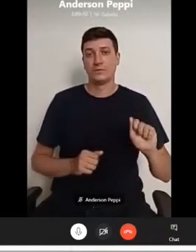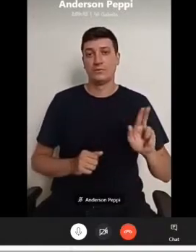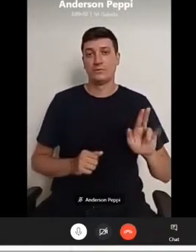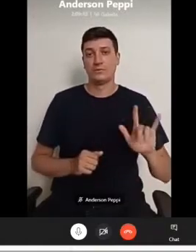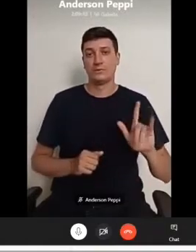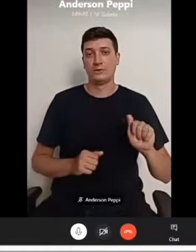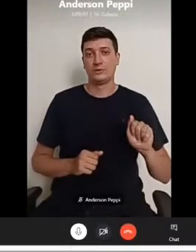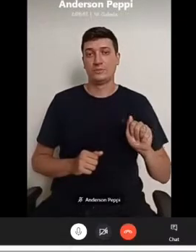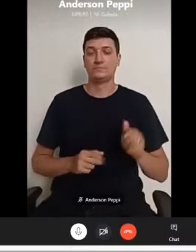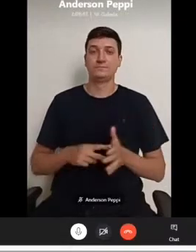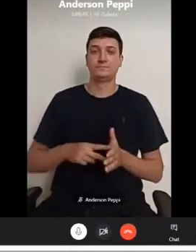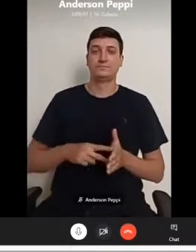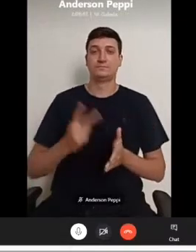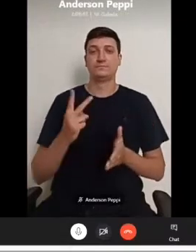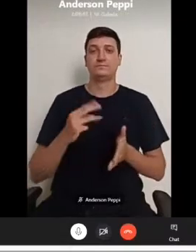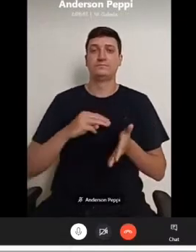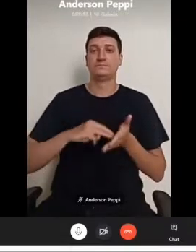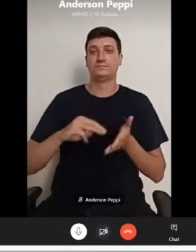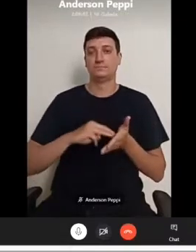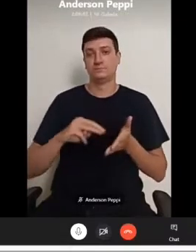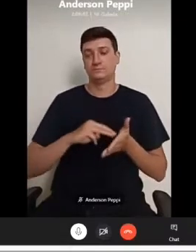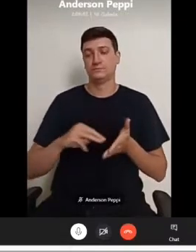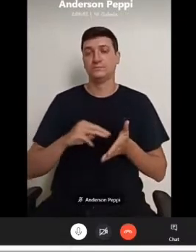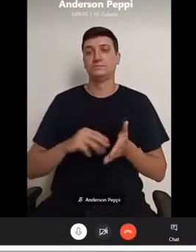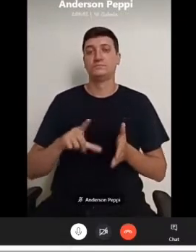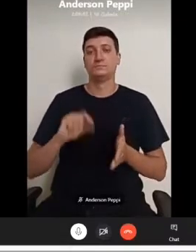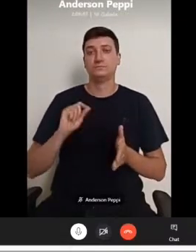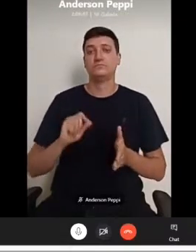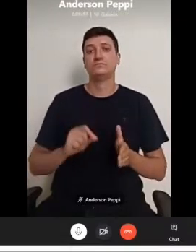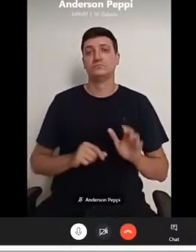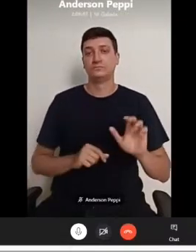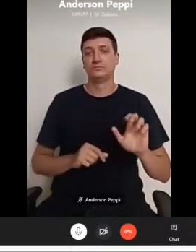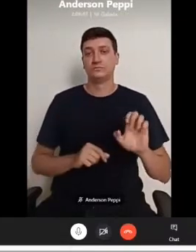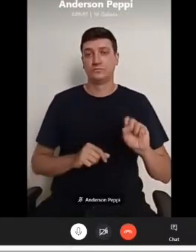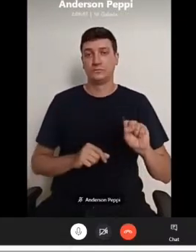E para segundo secretário, eu voto no Silvio dos Santos.